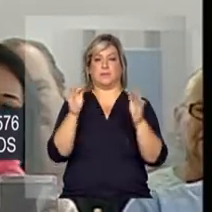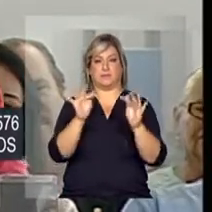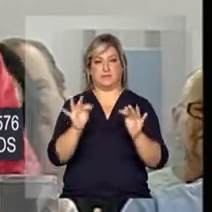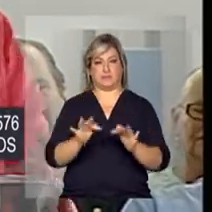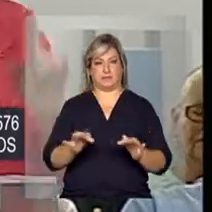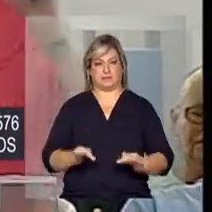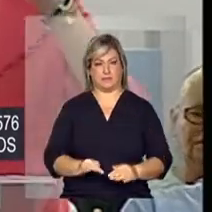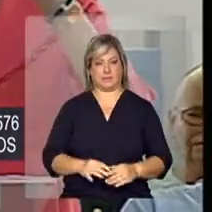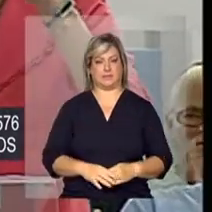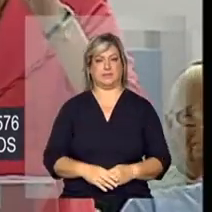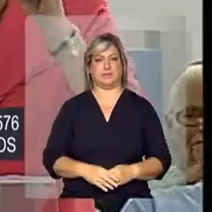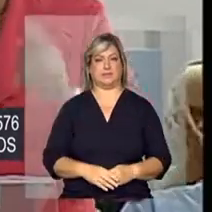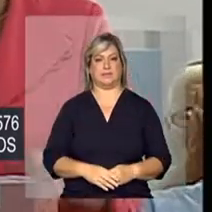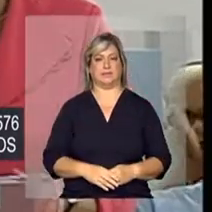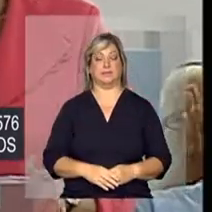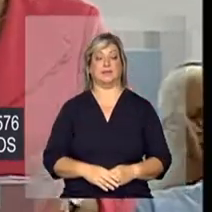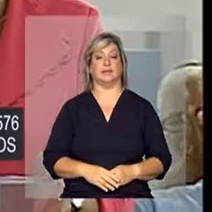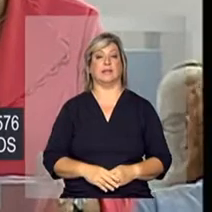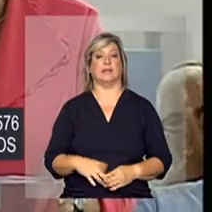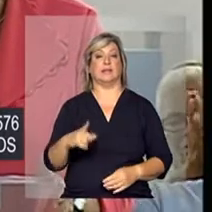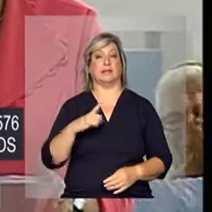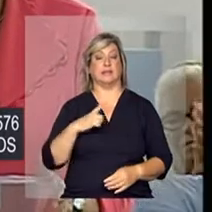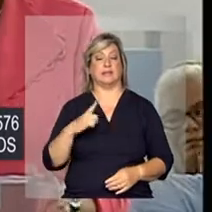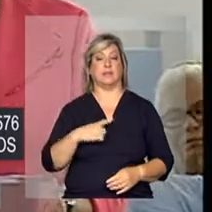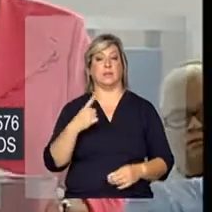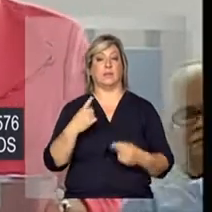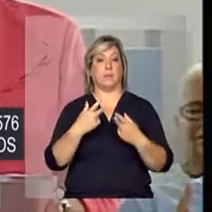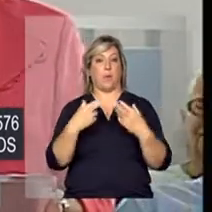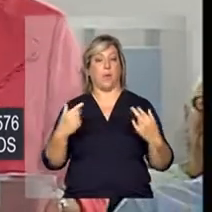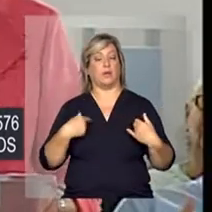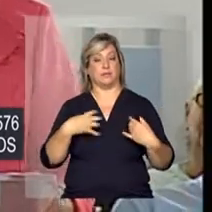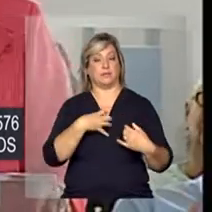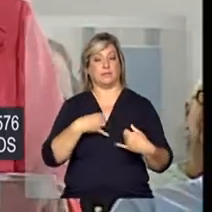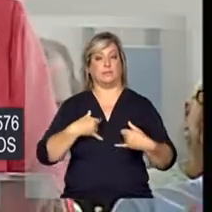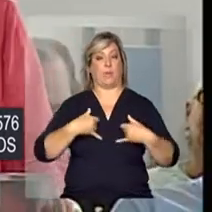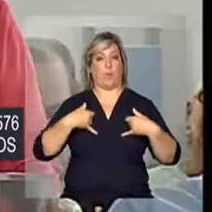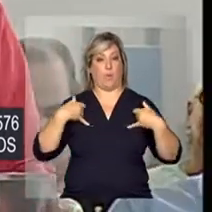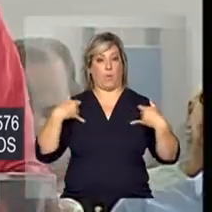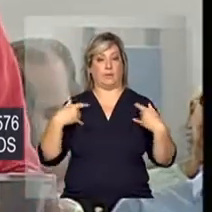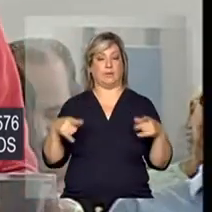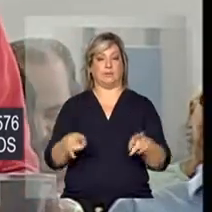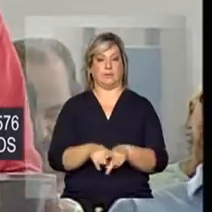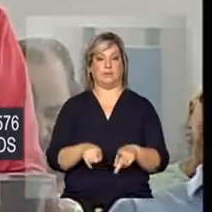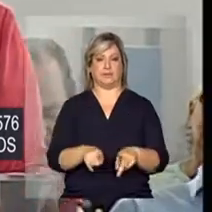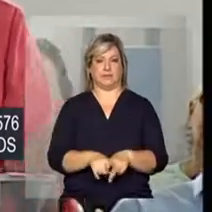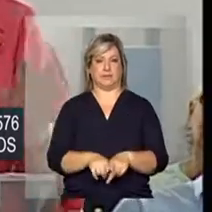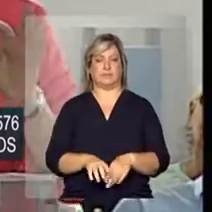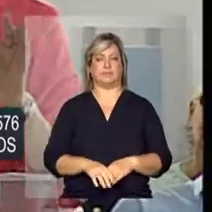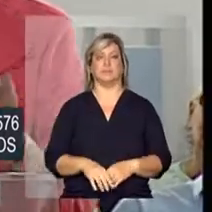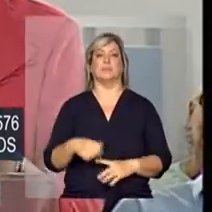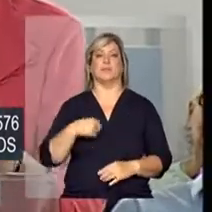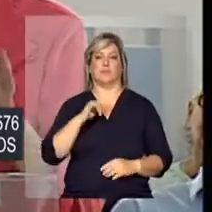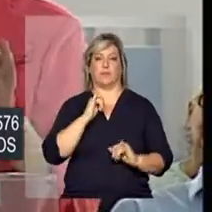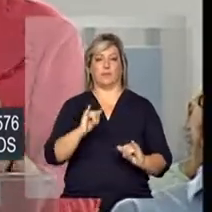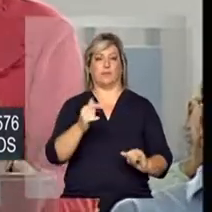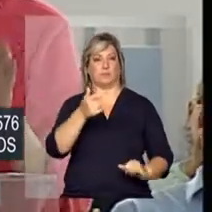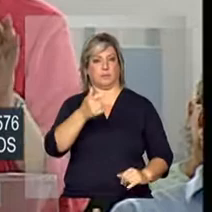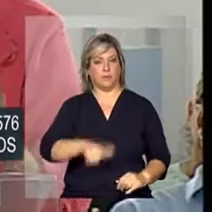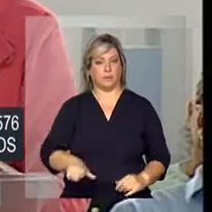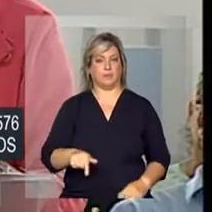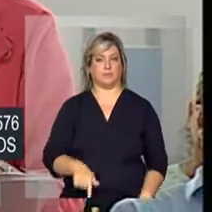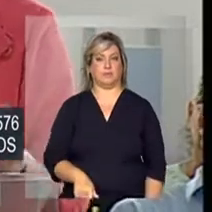felizes. Tem uma coisa que eu tenho muito orgulho também, e vou repetir isso